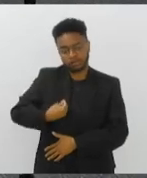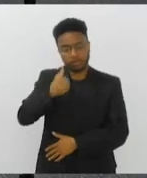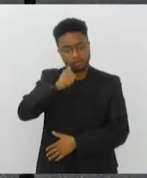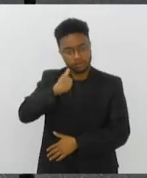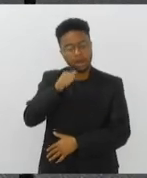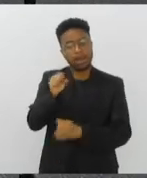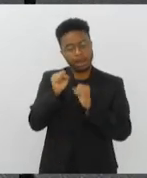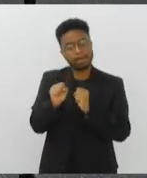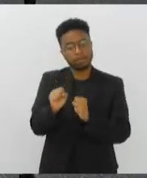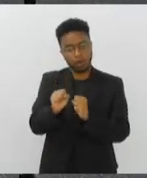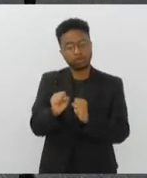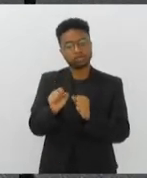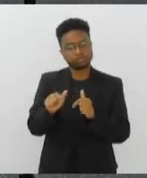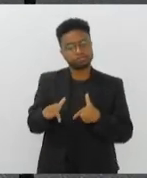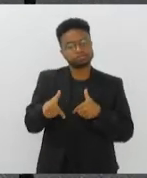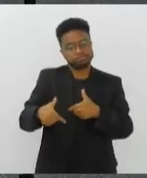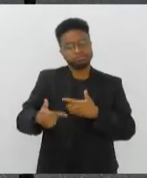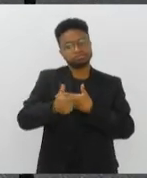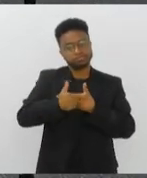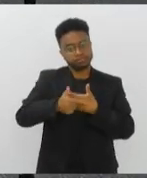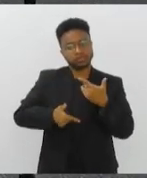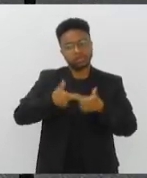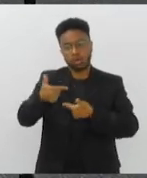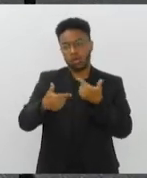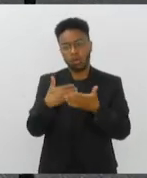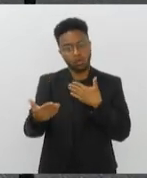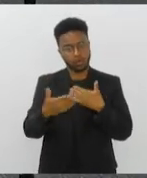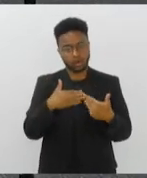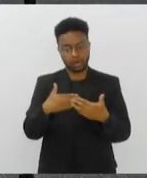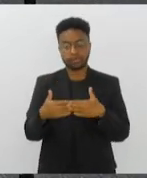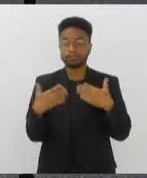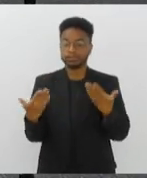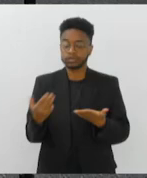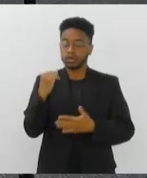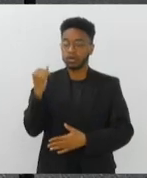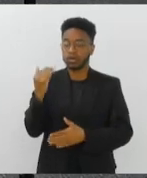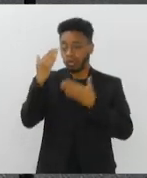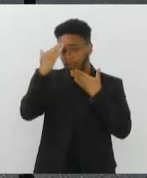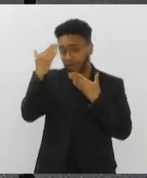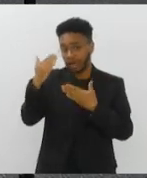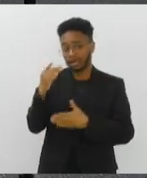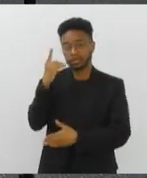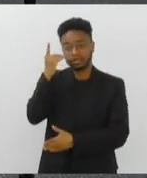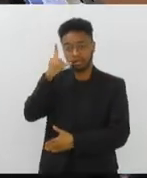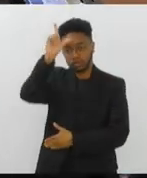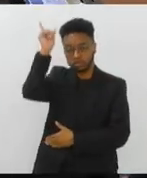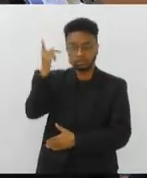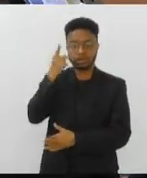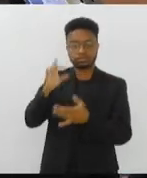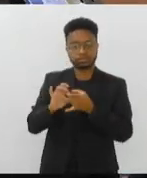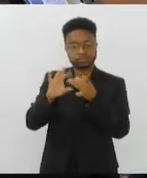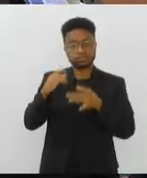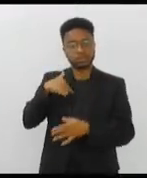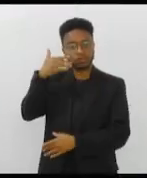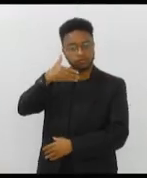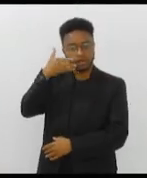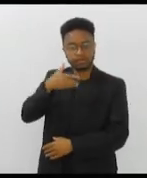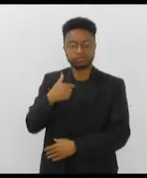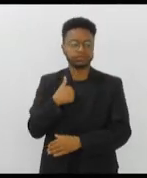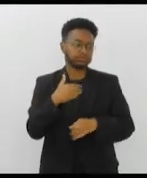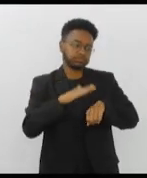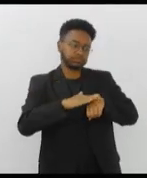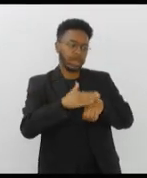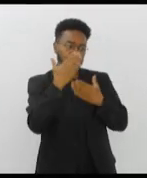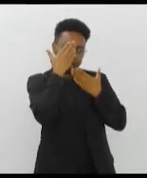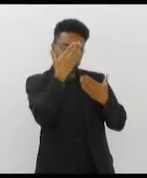pode estar exercendo a sua função, seja ela qual for. Então, muito obrigada, Luiz Paulo, pela parte. Eu que agradeço, senhora